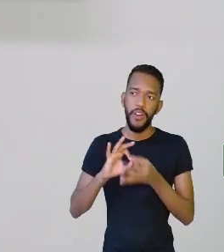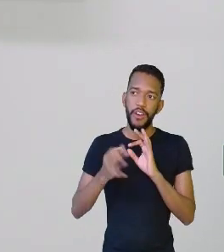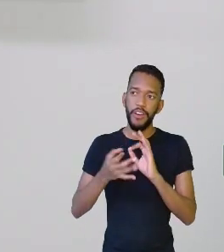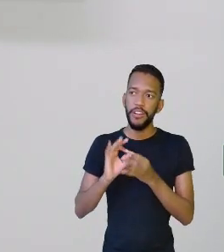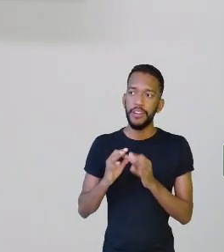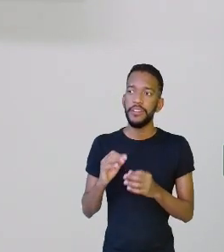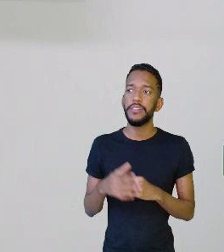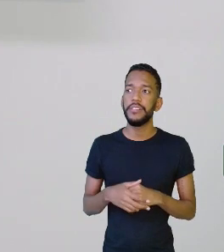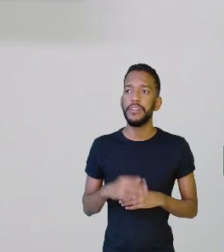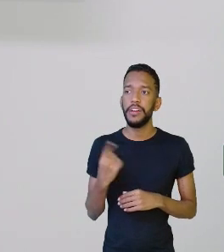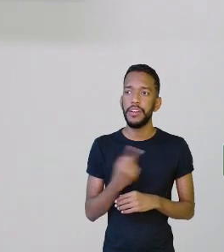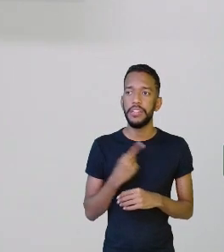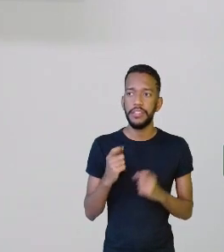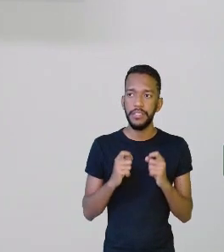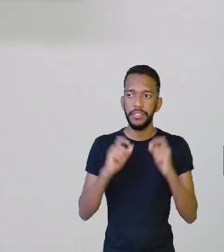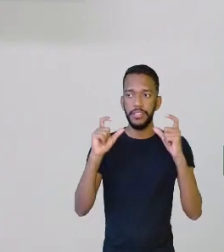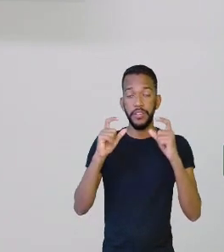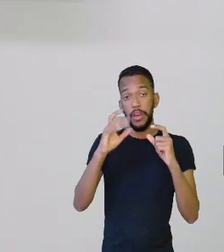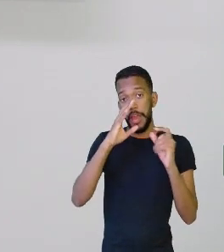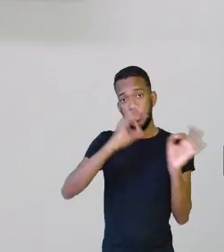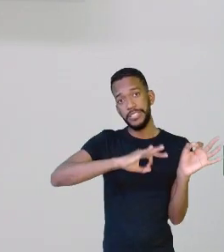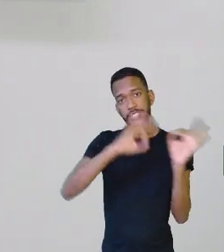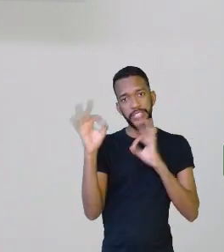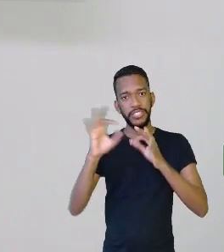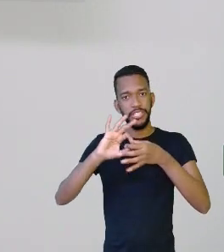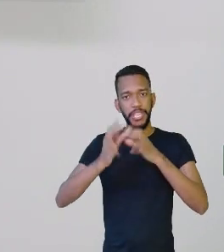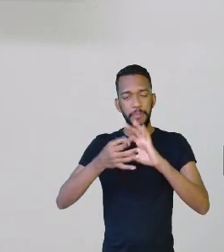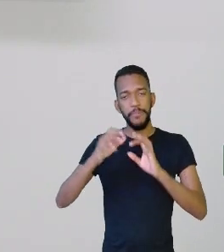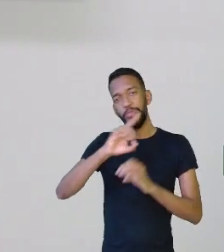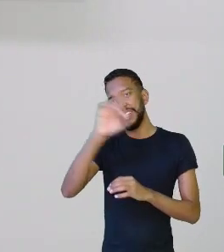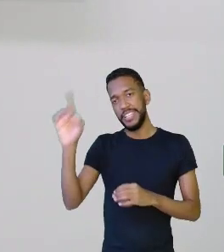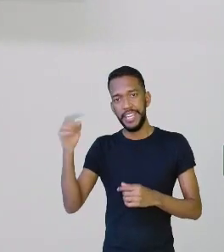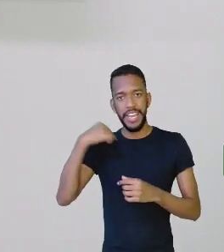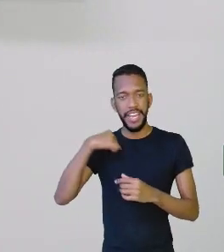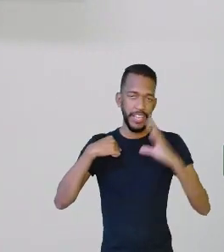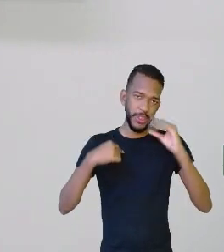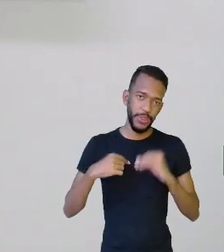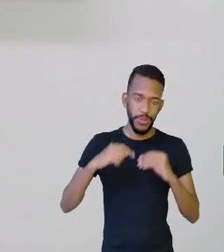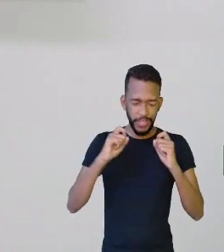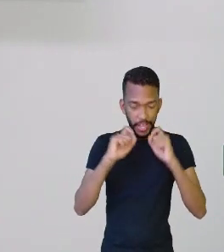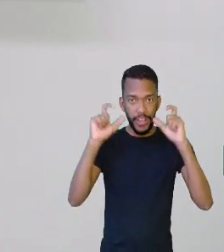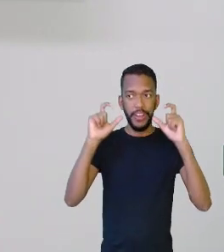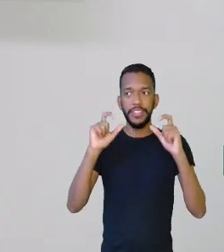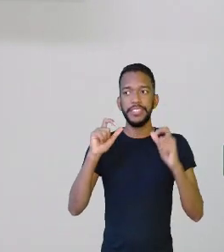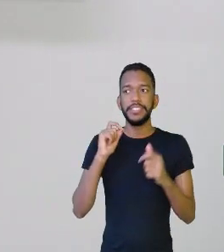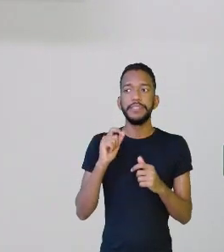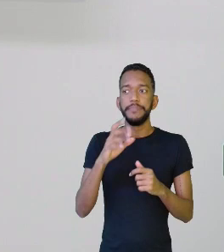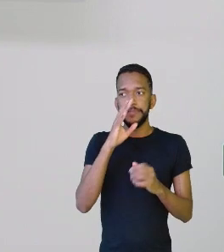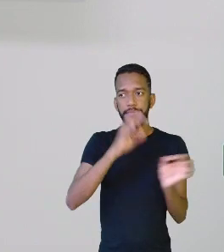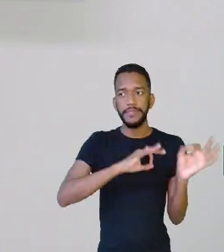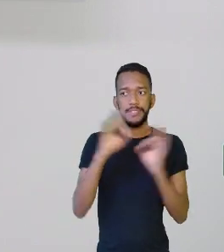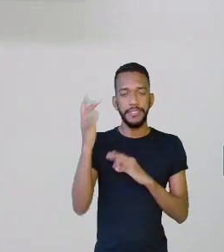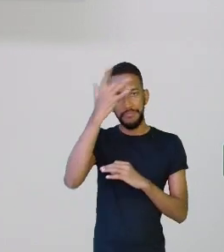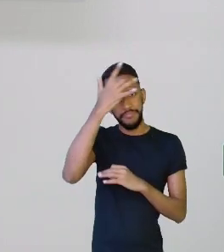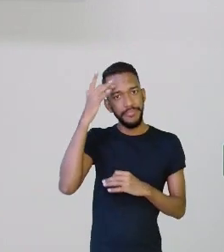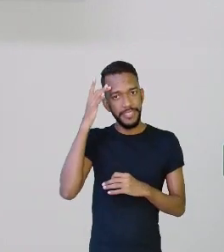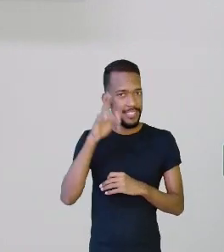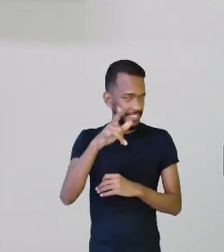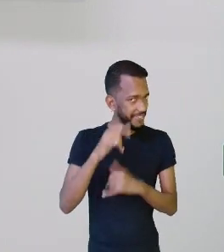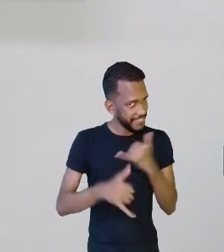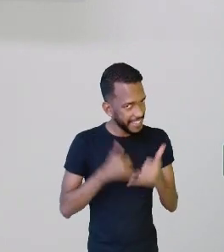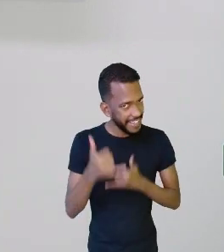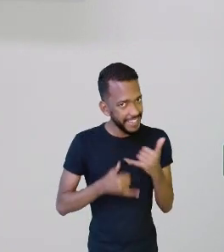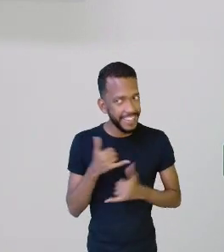né? A gente vai estar acordado assistindo o Japão de dia e à noite a gente está acordado assistindo o jogo. Será que todo mundo fica?